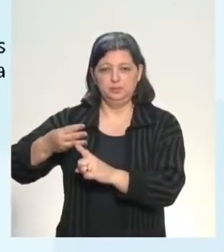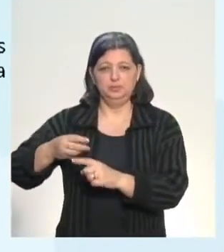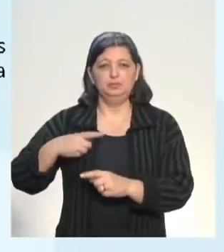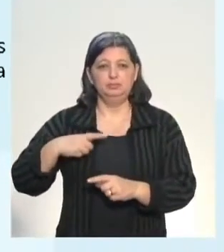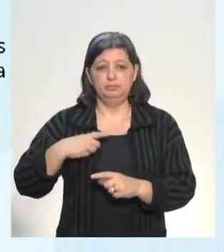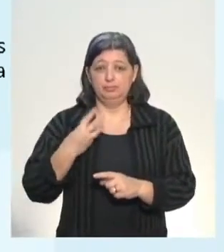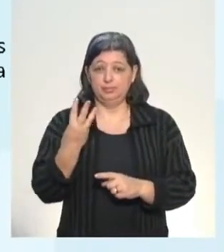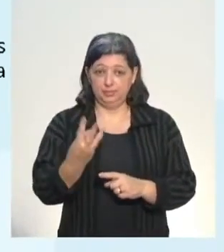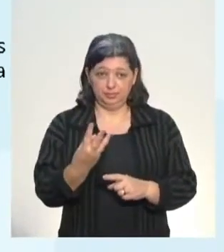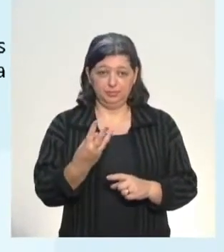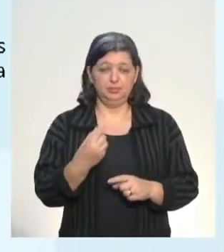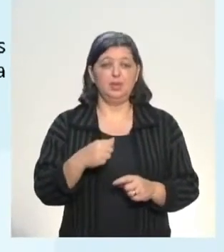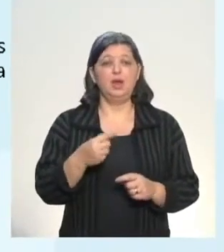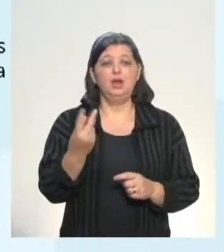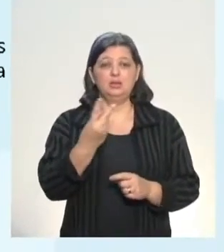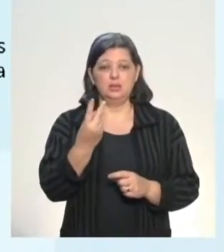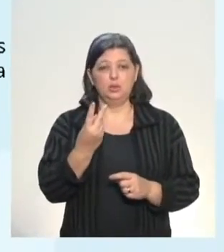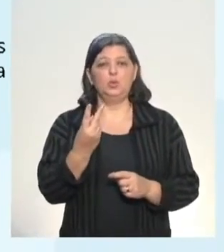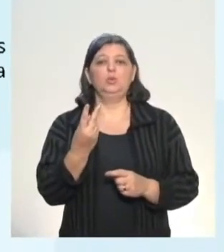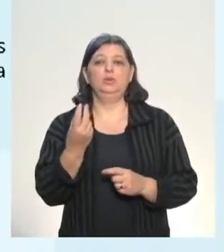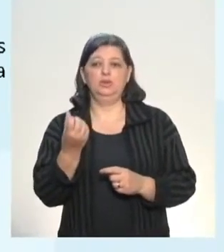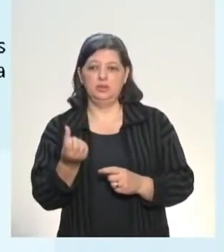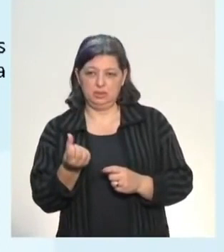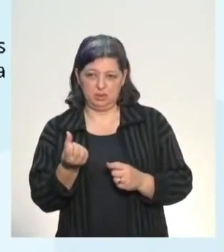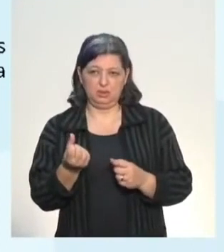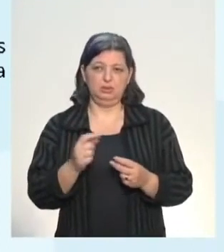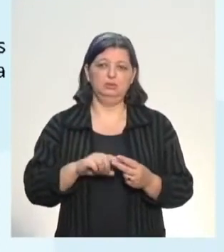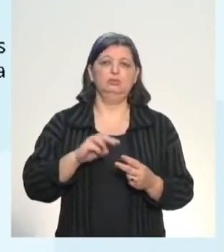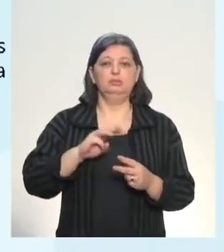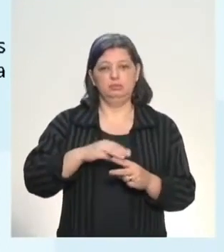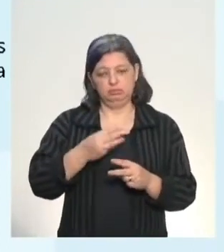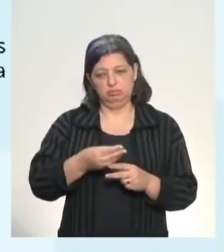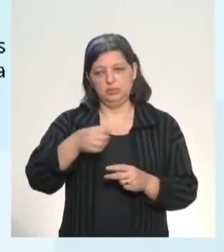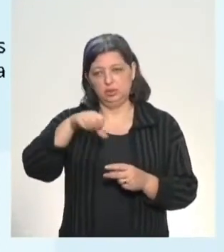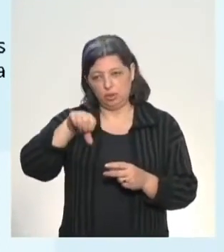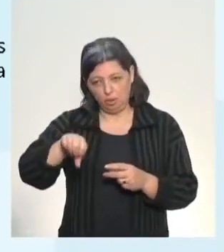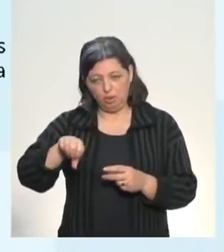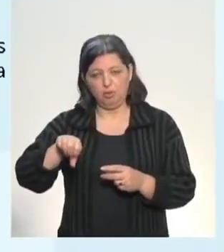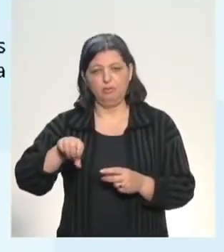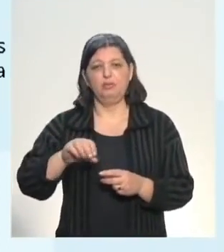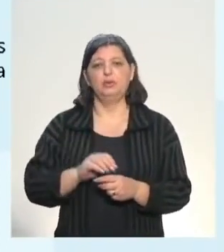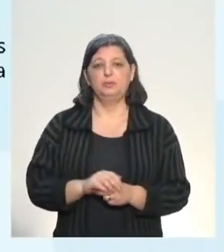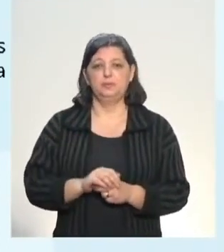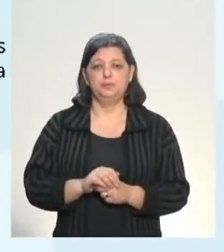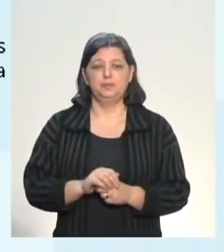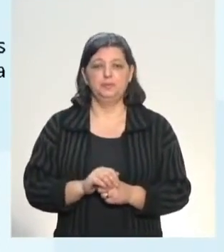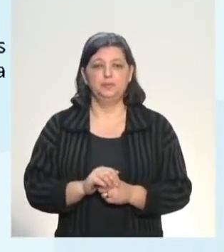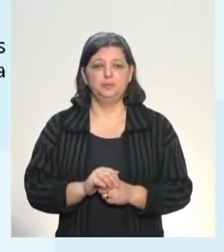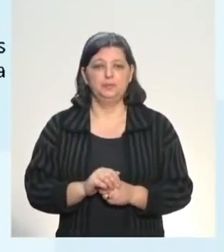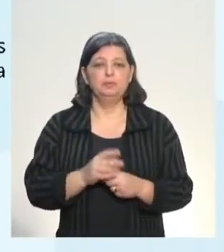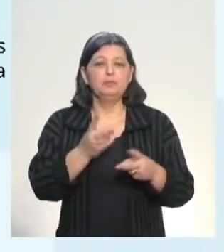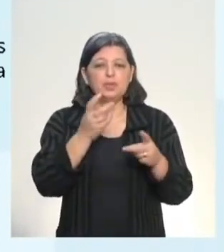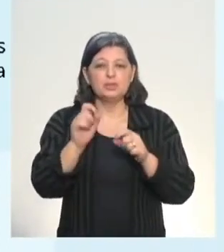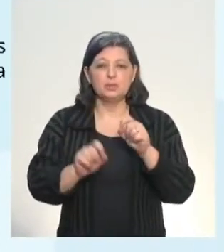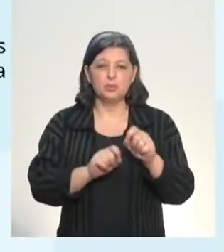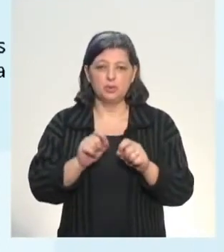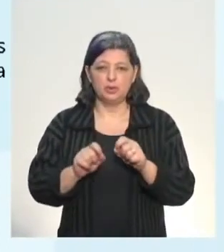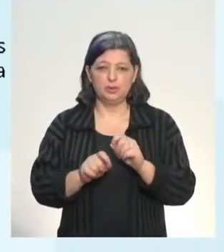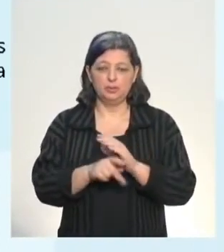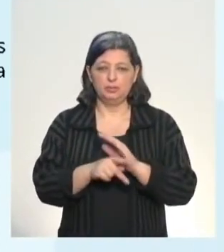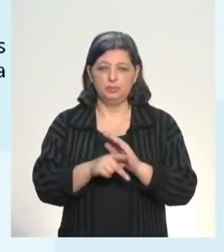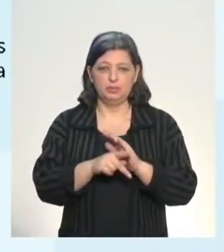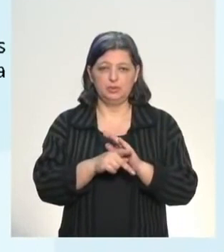formas. A segunda tem 6, a terceira tem 9 e assim por diante. Bom, o que a gente percebe? Que a sequência é formada